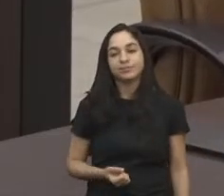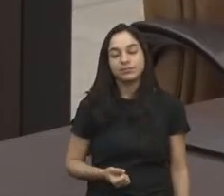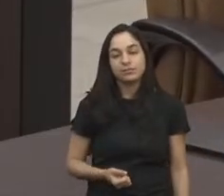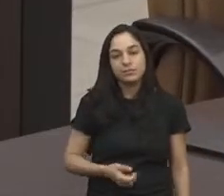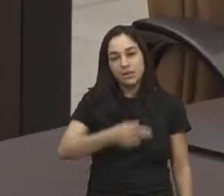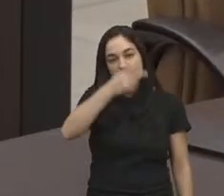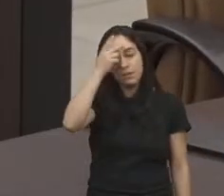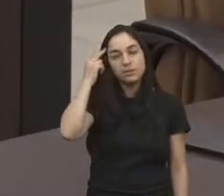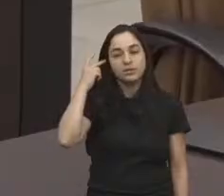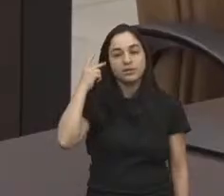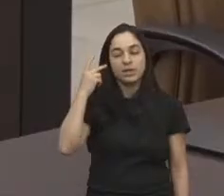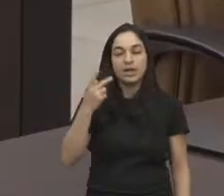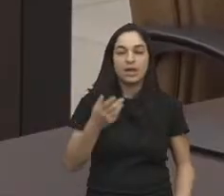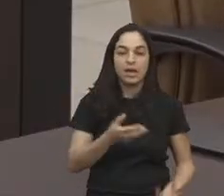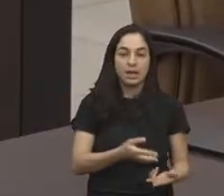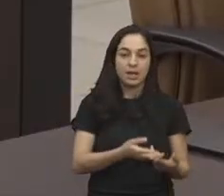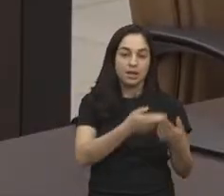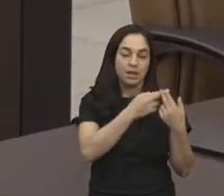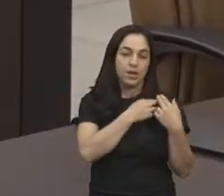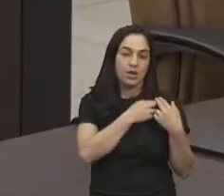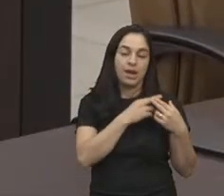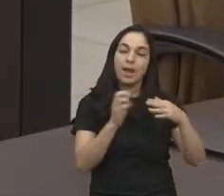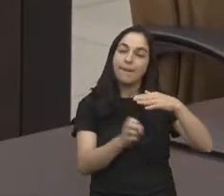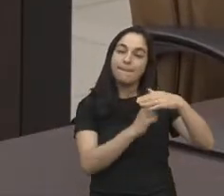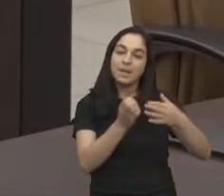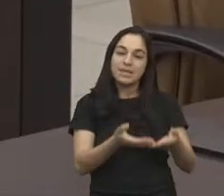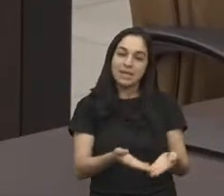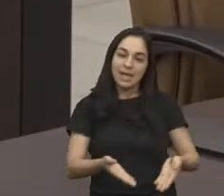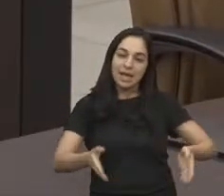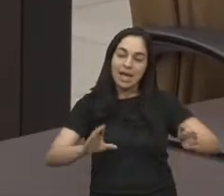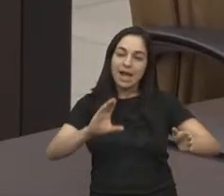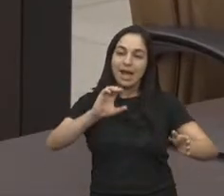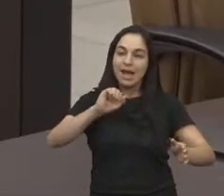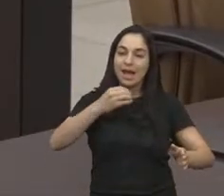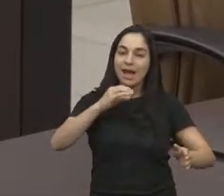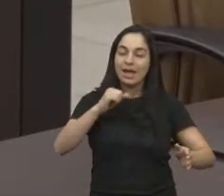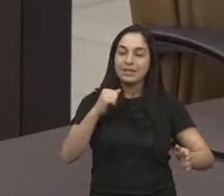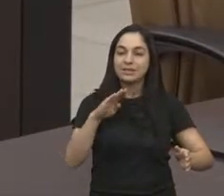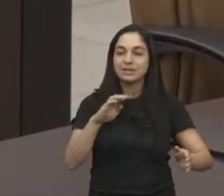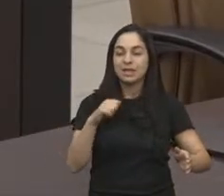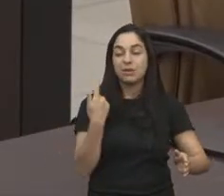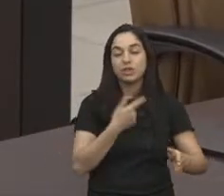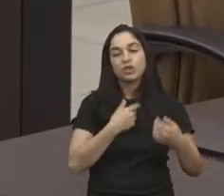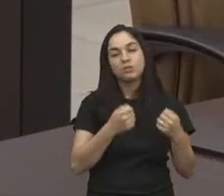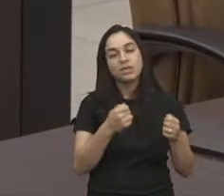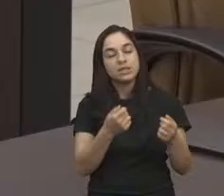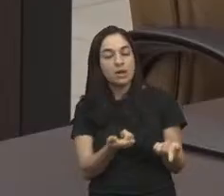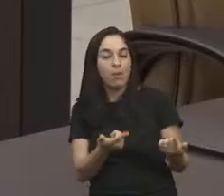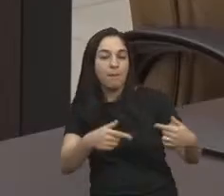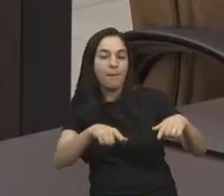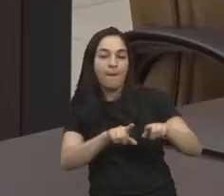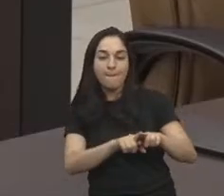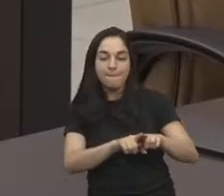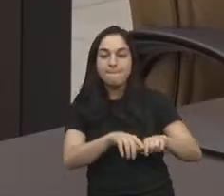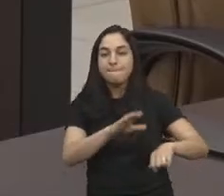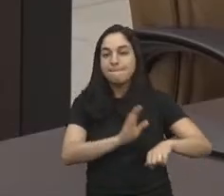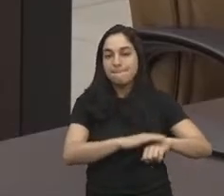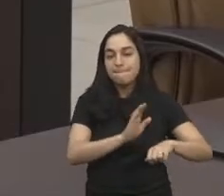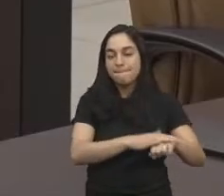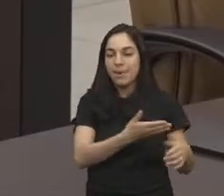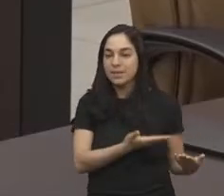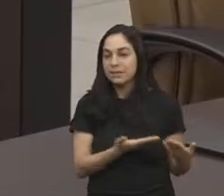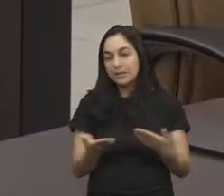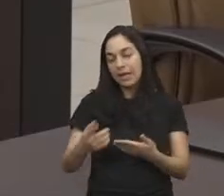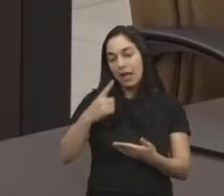se é isso mesmo, é a gente poder abrir aí uma parceria maior com eles, para que eles possam entregar um maior volume